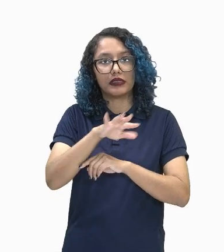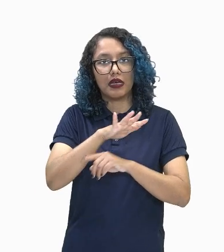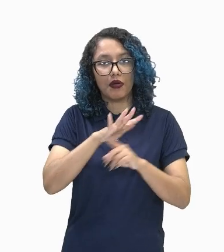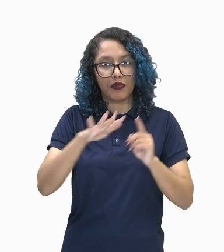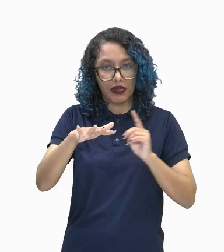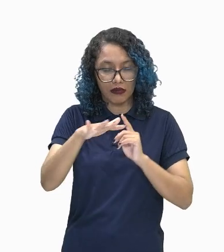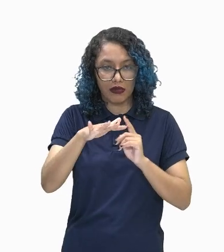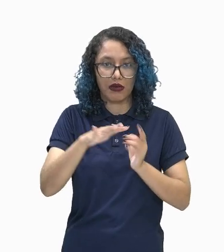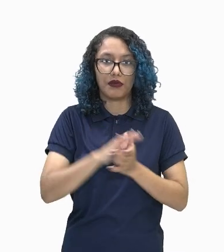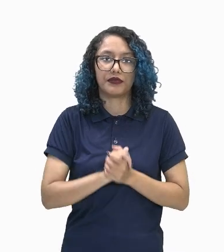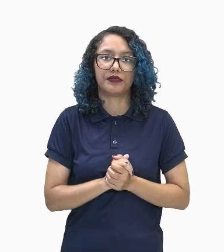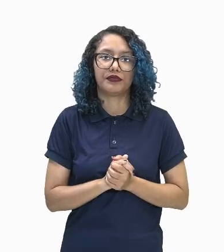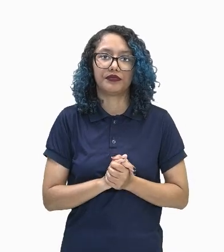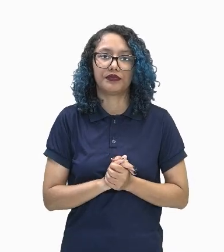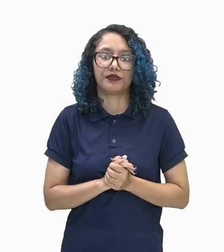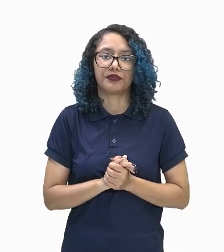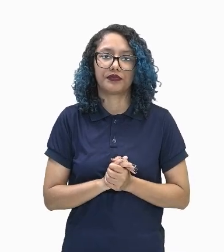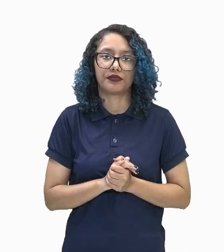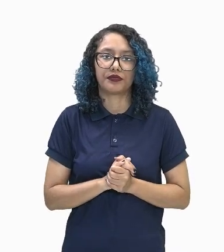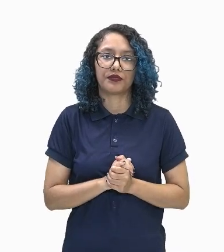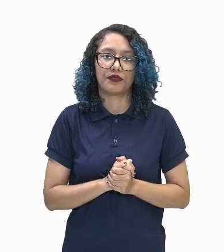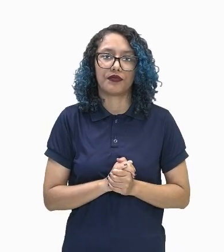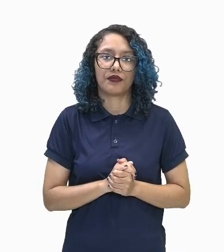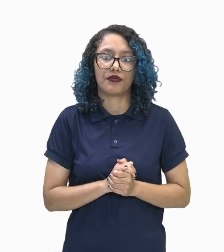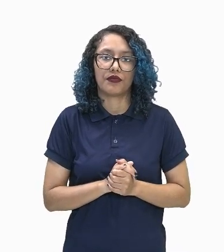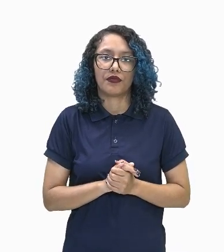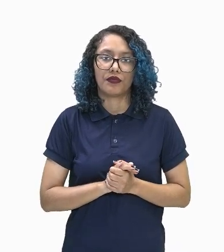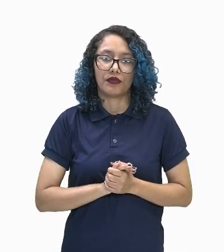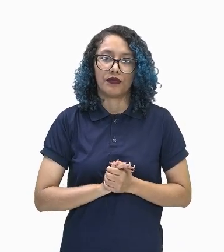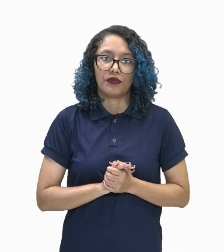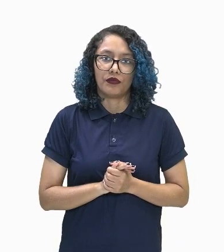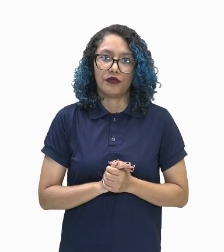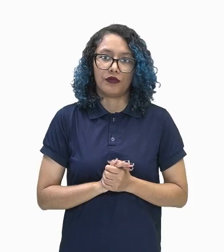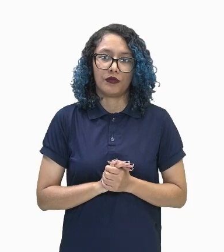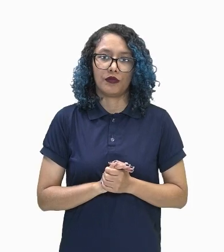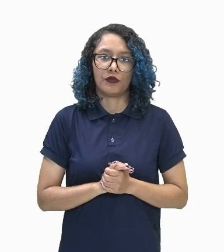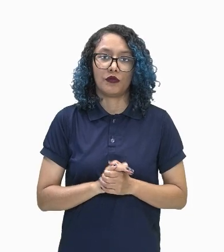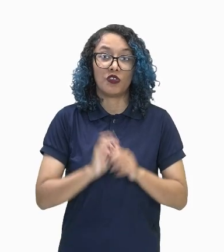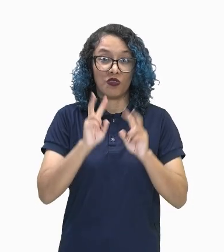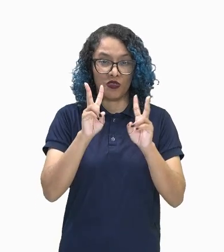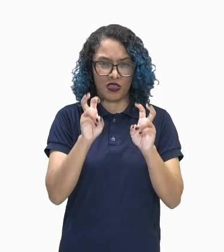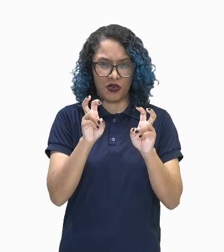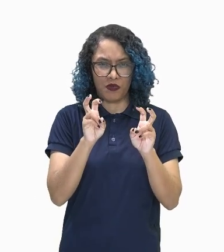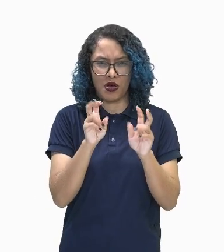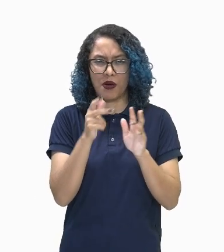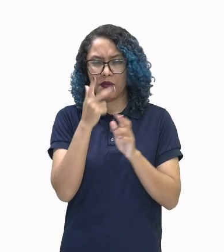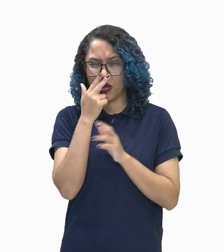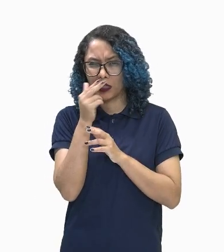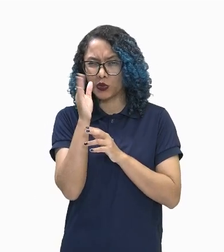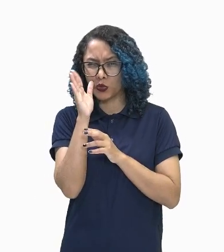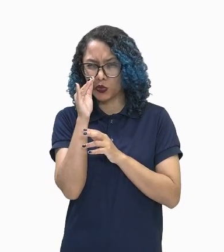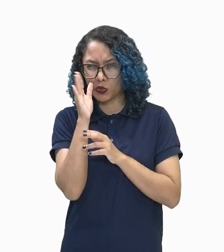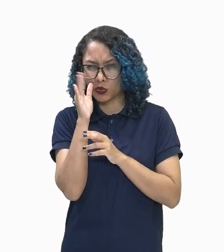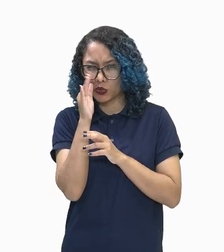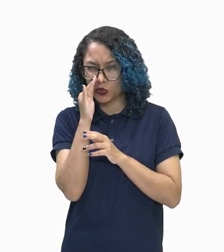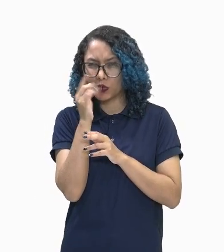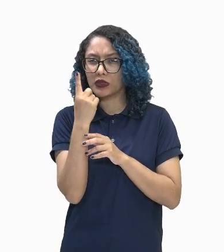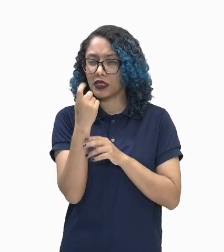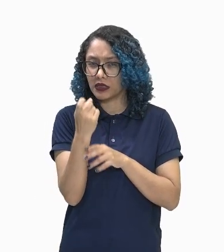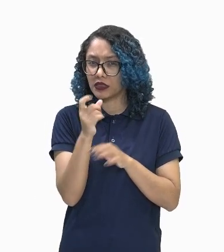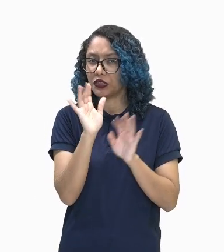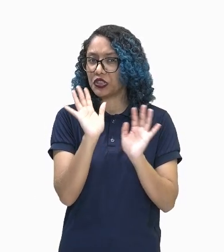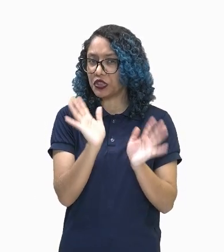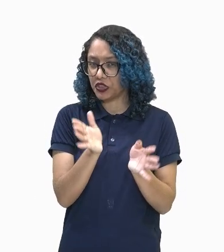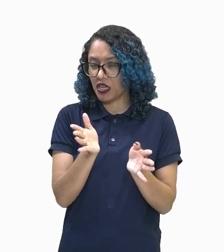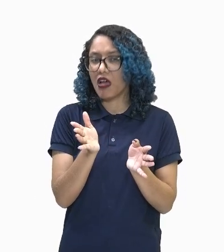já traz uma certa curiosidade, né, para a gente saber, né,